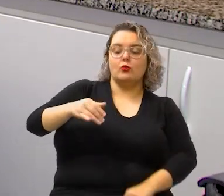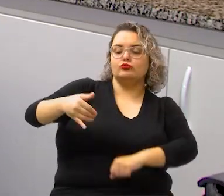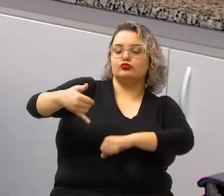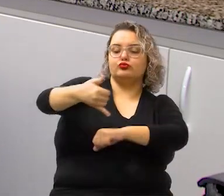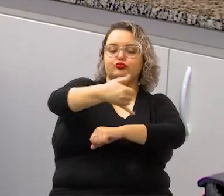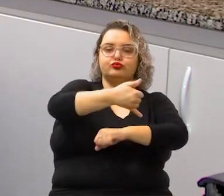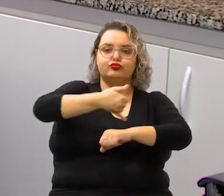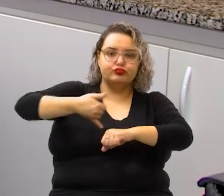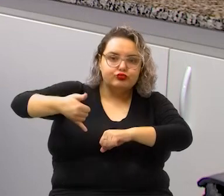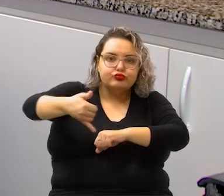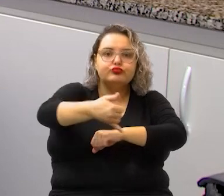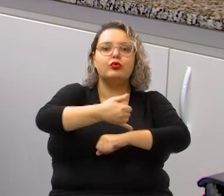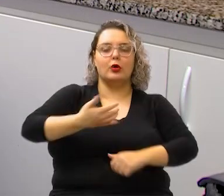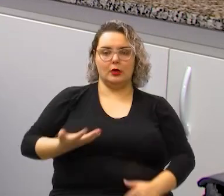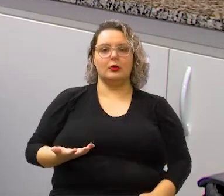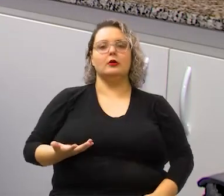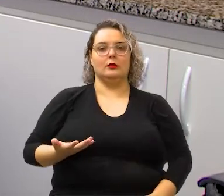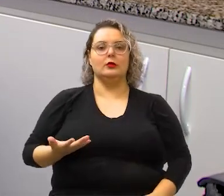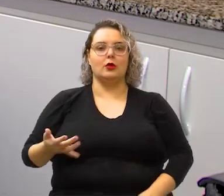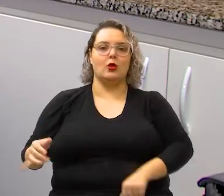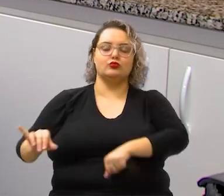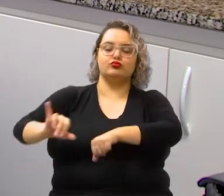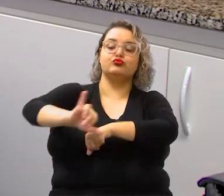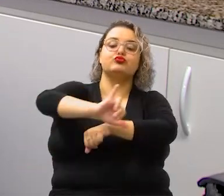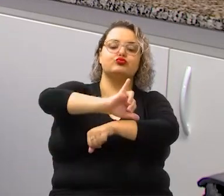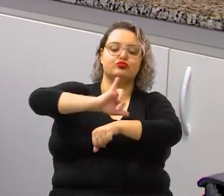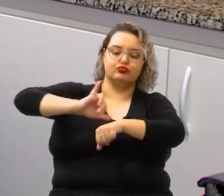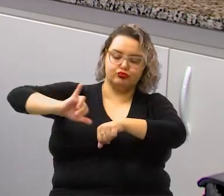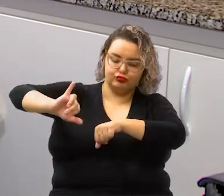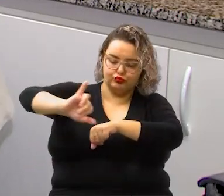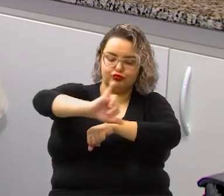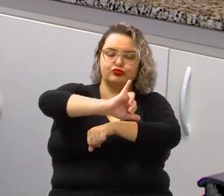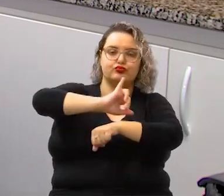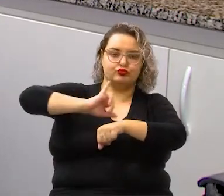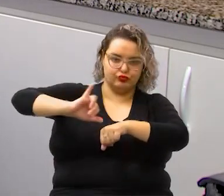óleos, temos óleos com valor agregado, onde